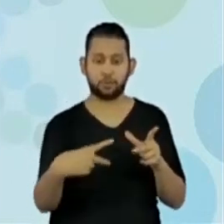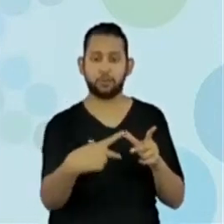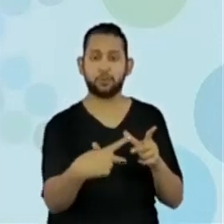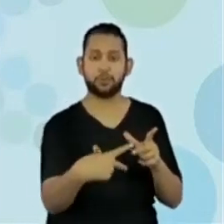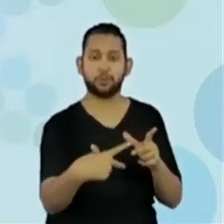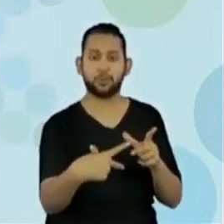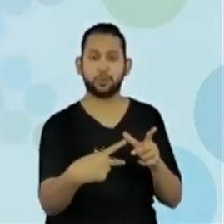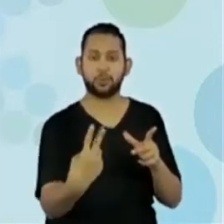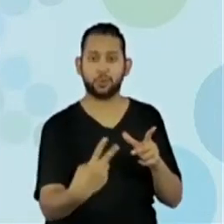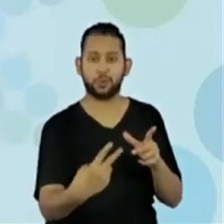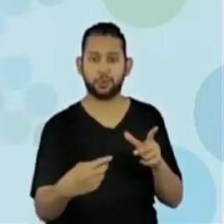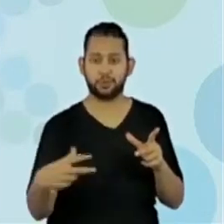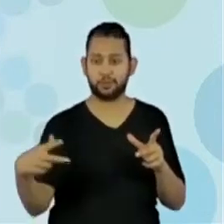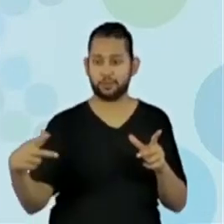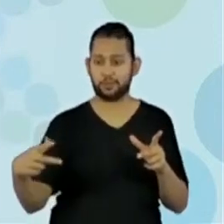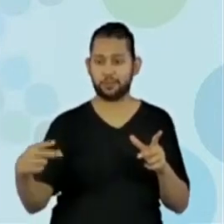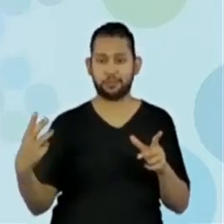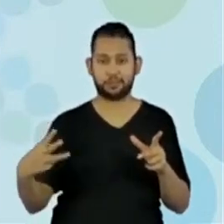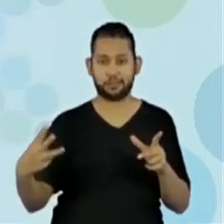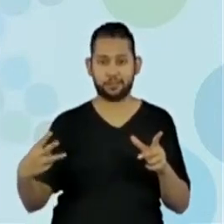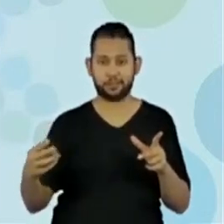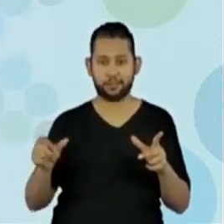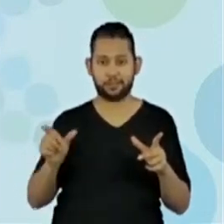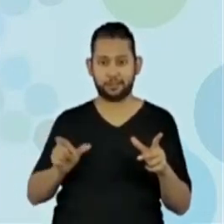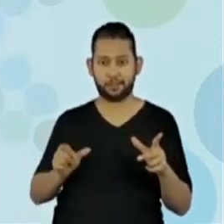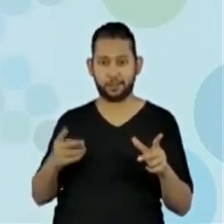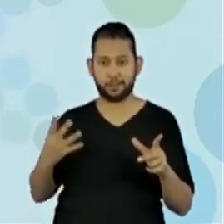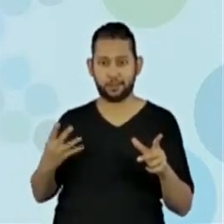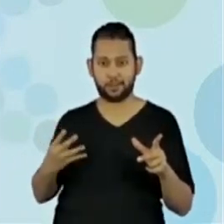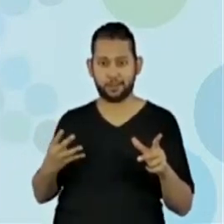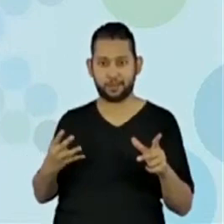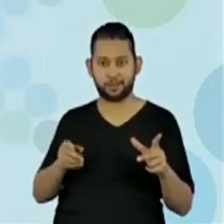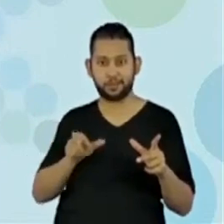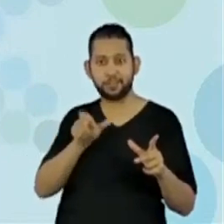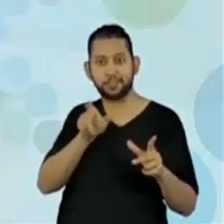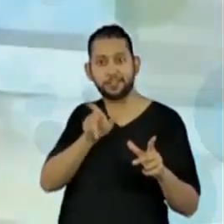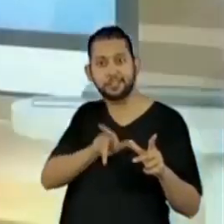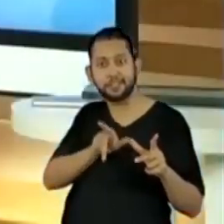2, 3, 4, 5.